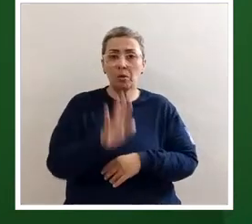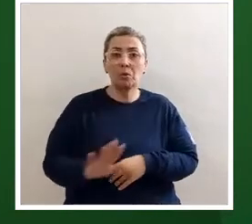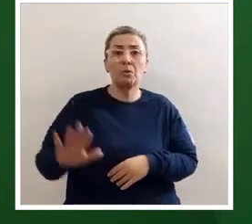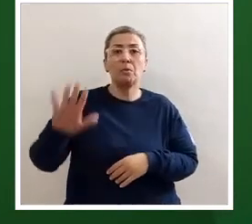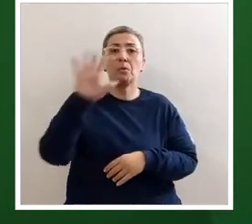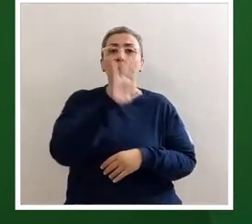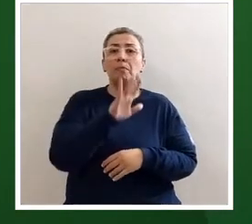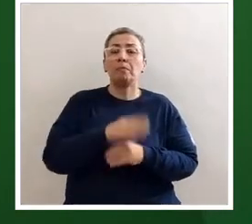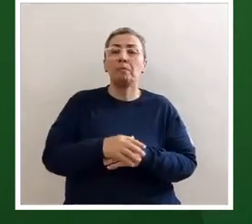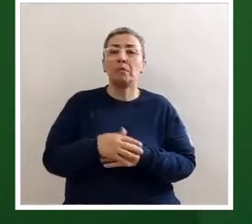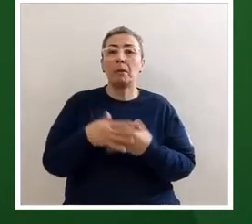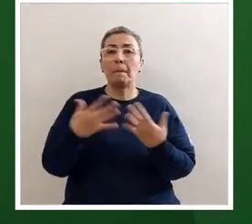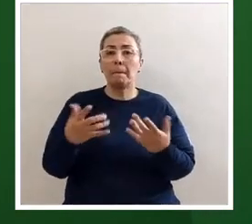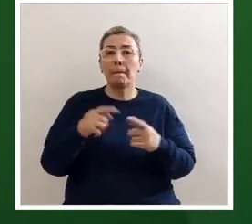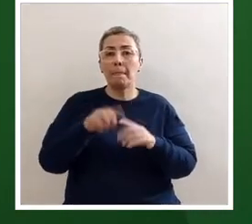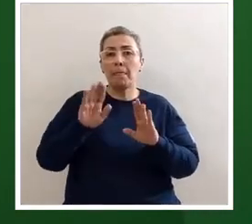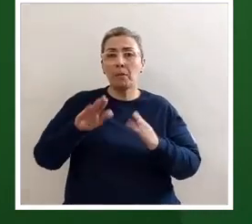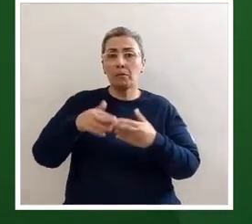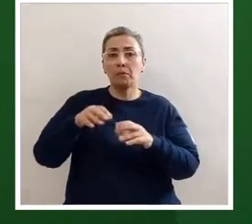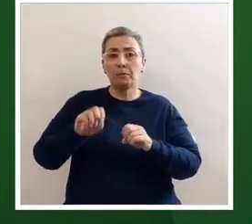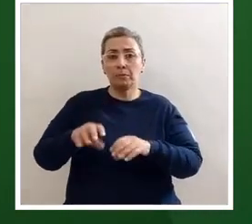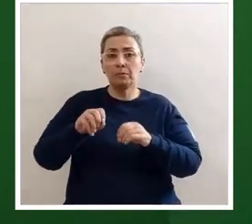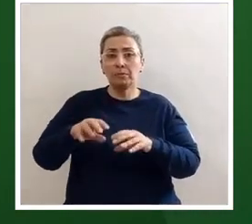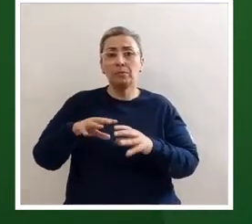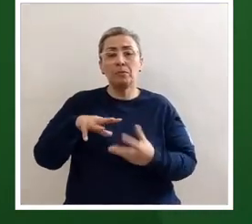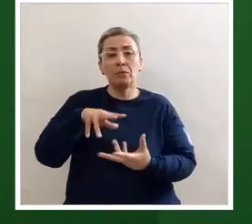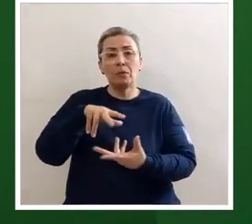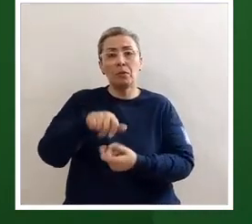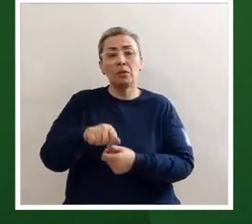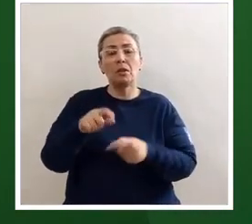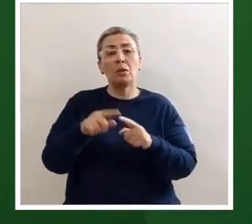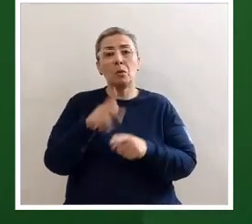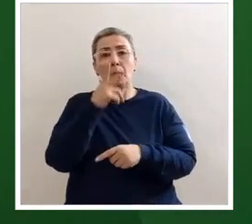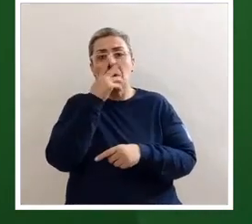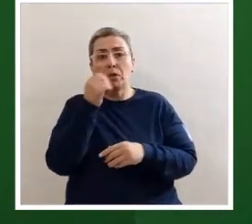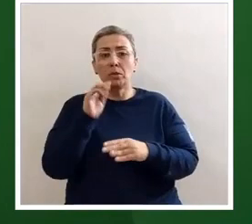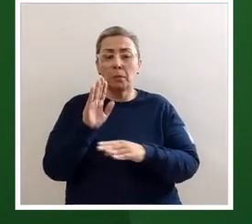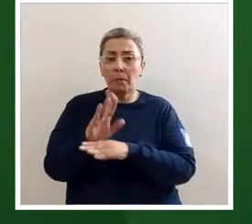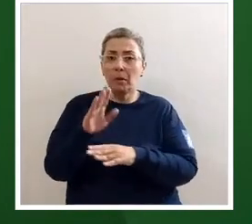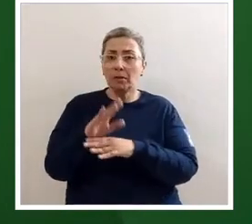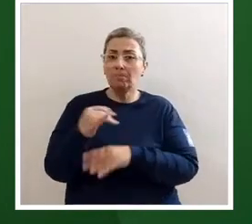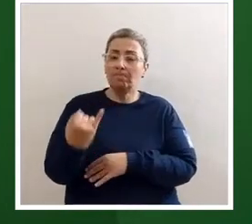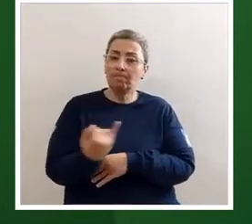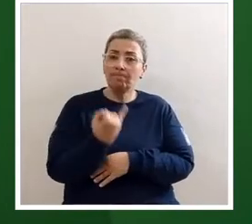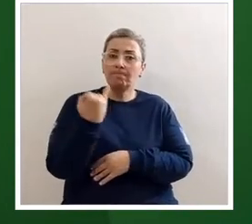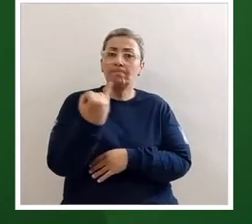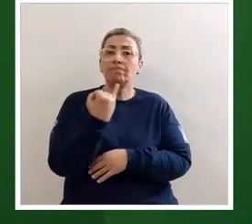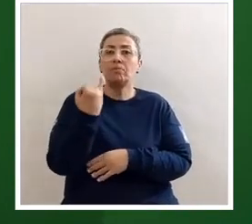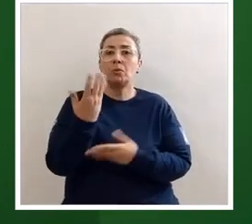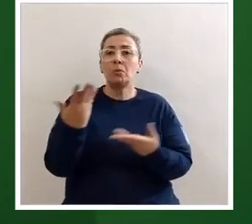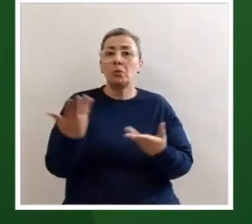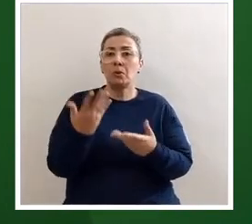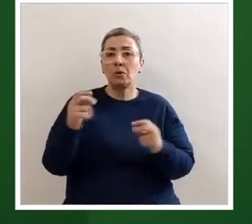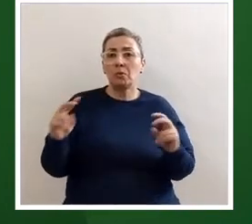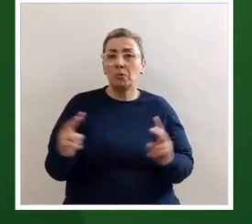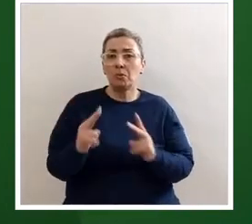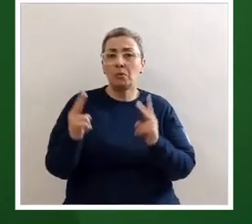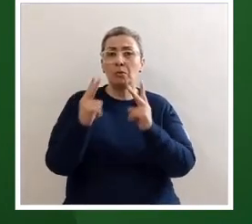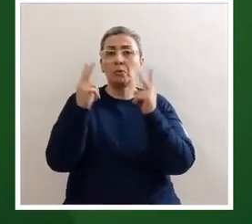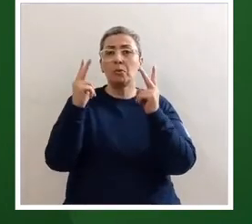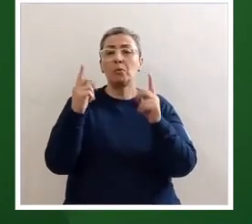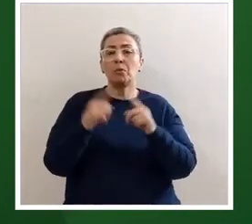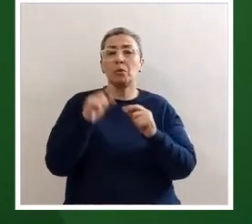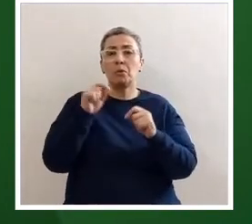né o foco internacional eu acho que ele dá uma contribuição importante né para valorização